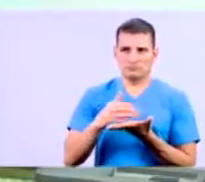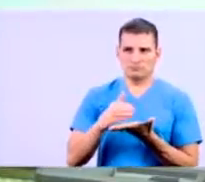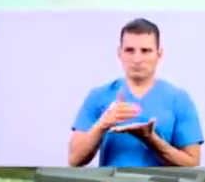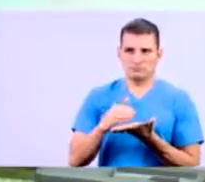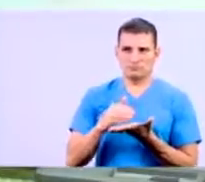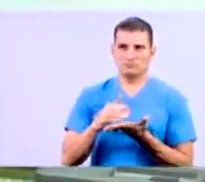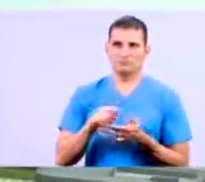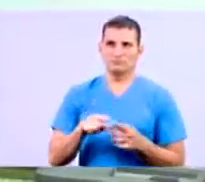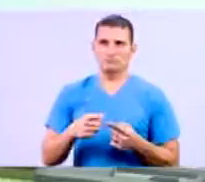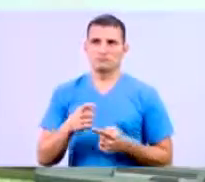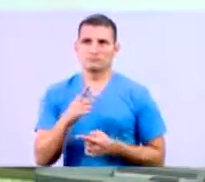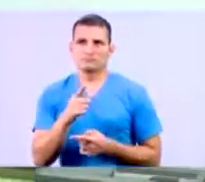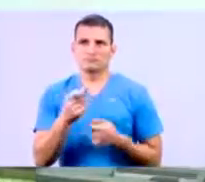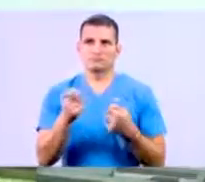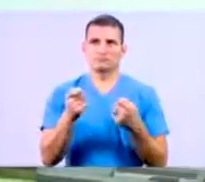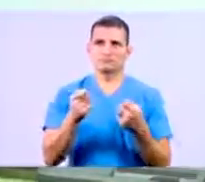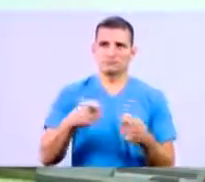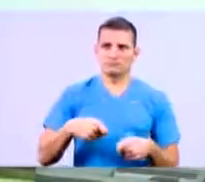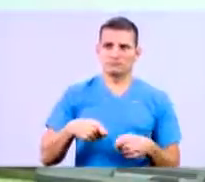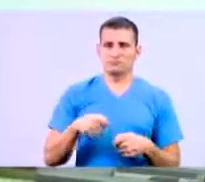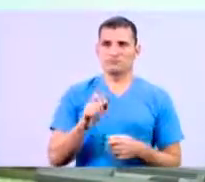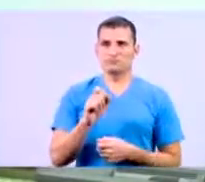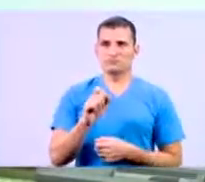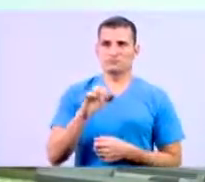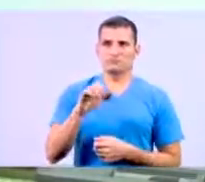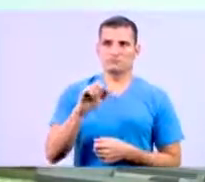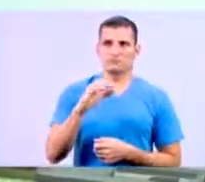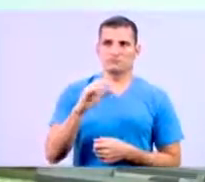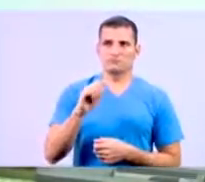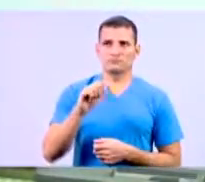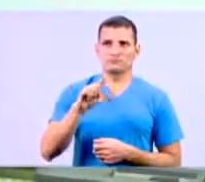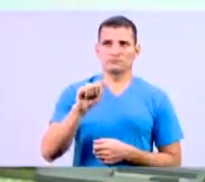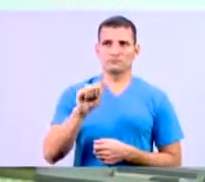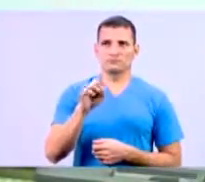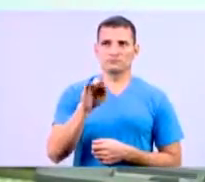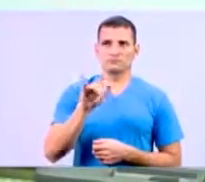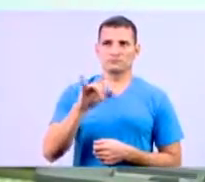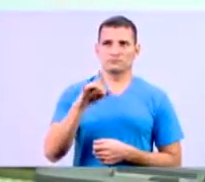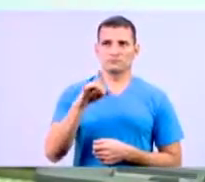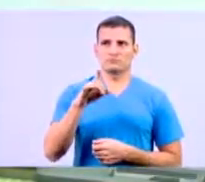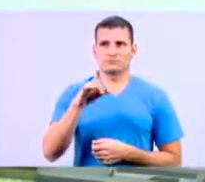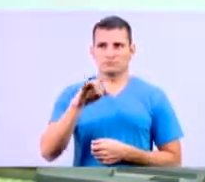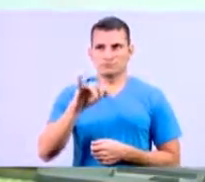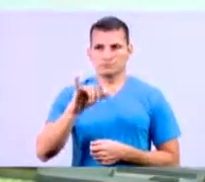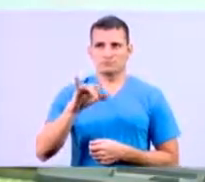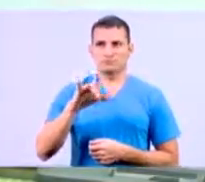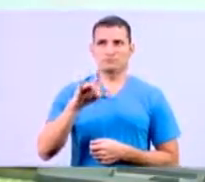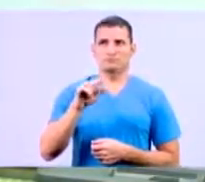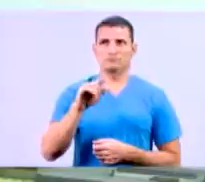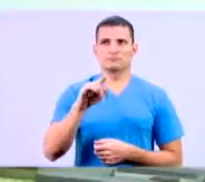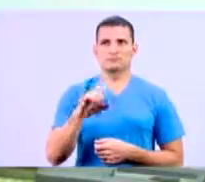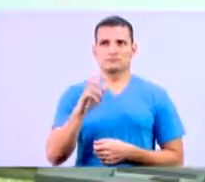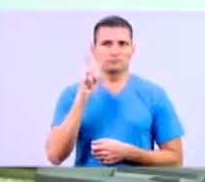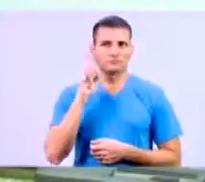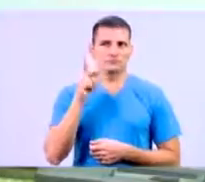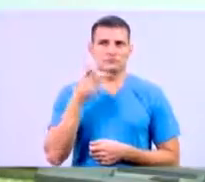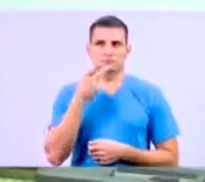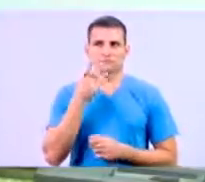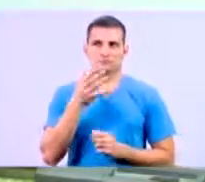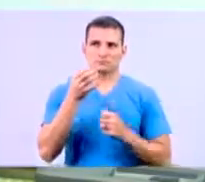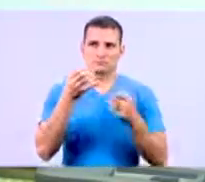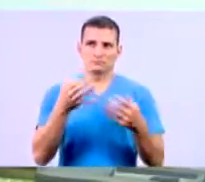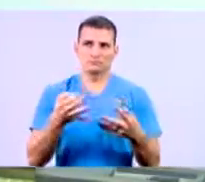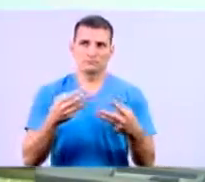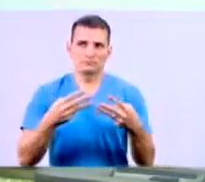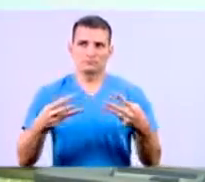tendo possibilidade de escalabilidade. Lembra que a gente falou lá no início que uma rede tem que suportar crescimento, além de segurança e